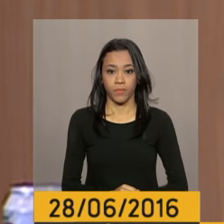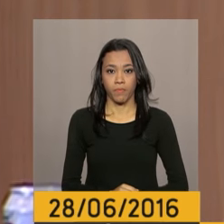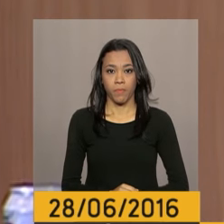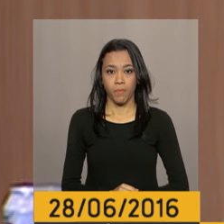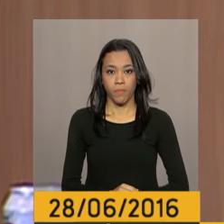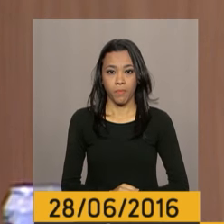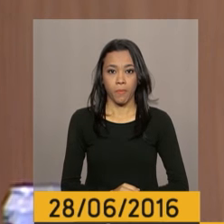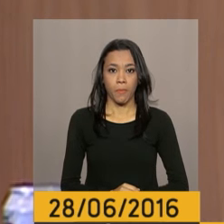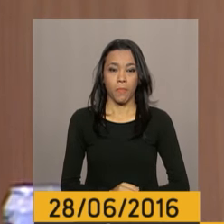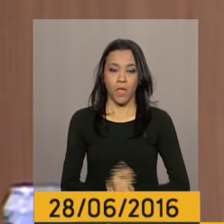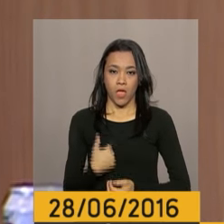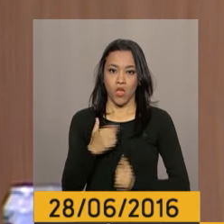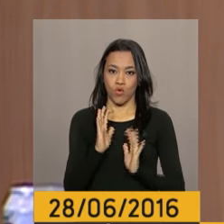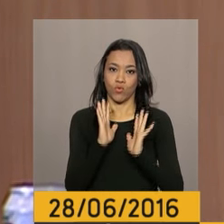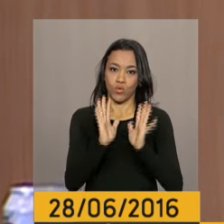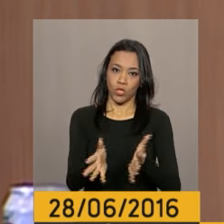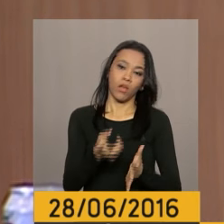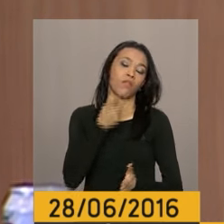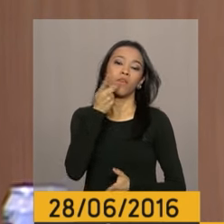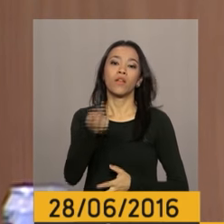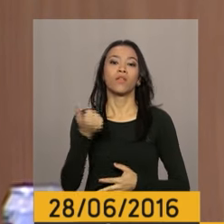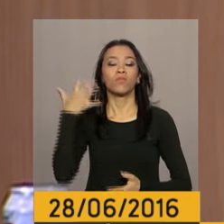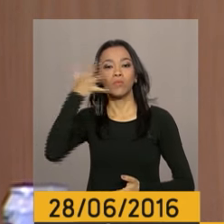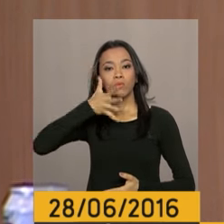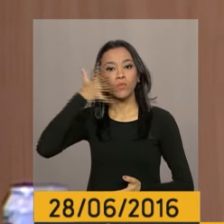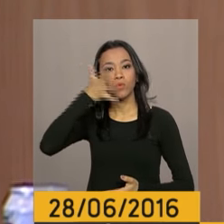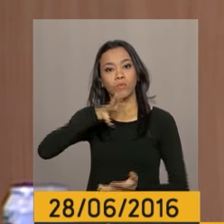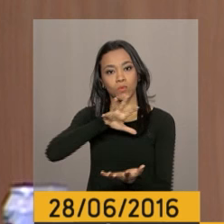Como eu disse no meu discurso de posse e na sabatina,